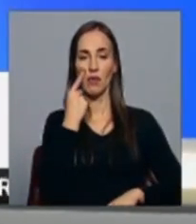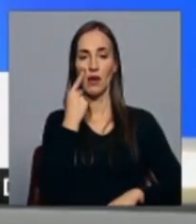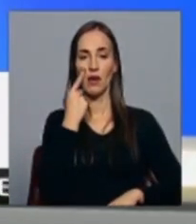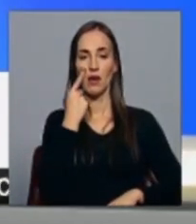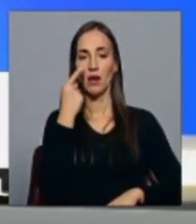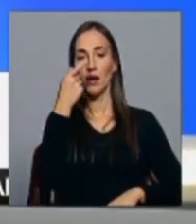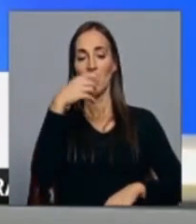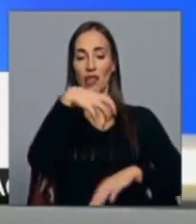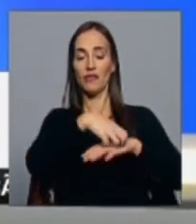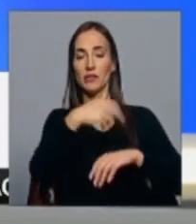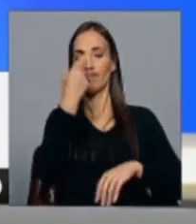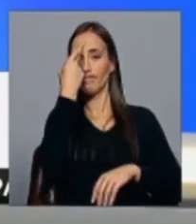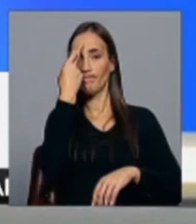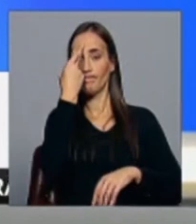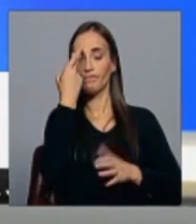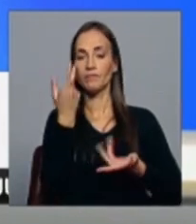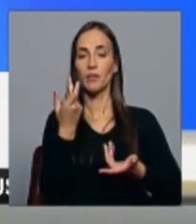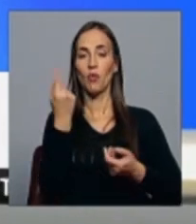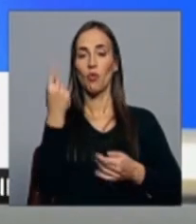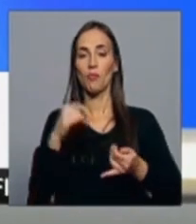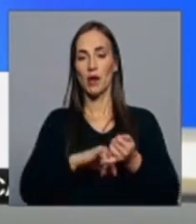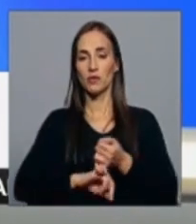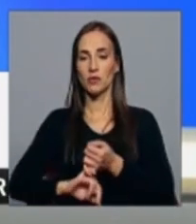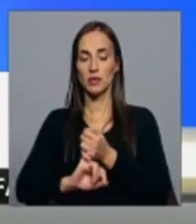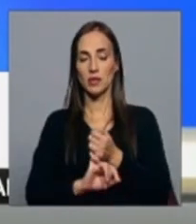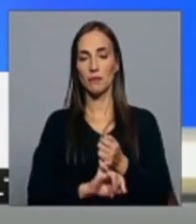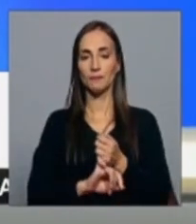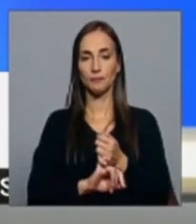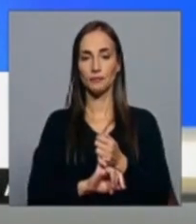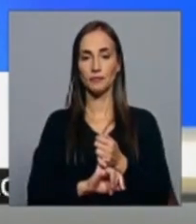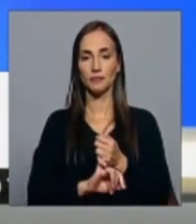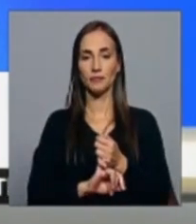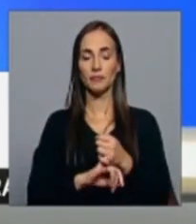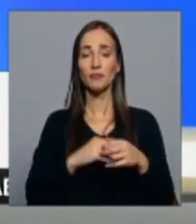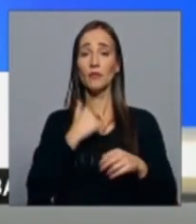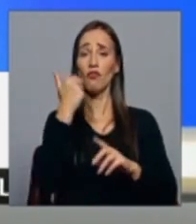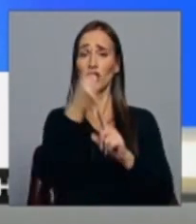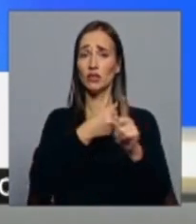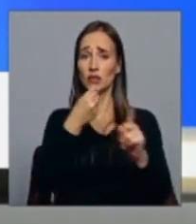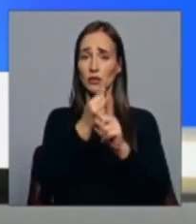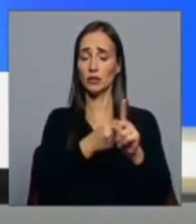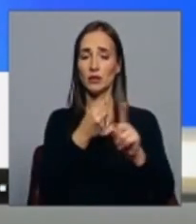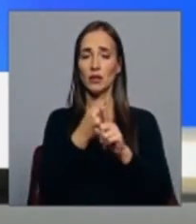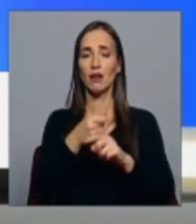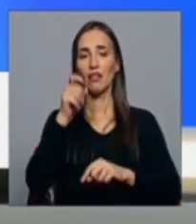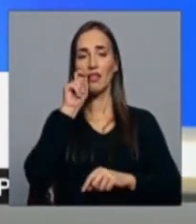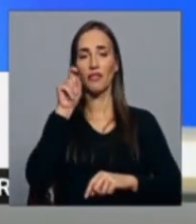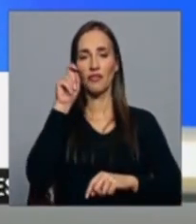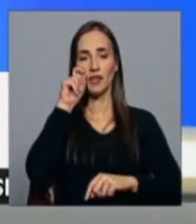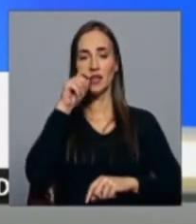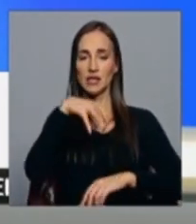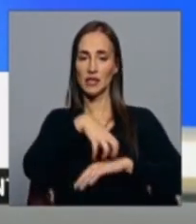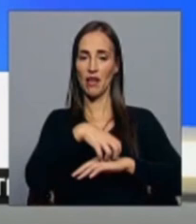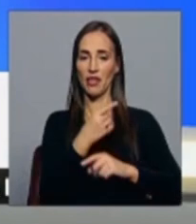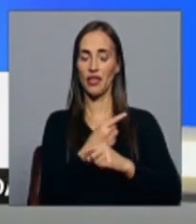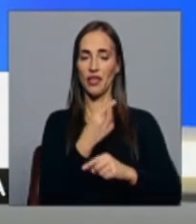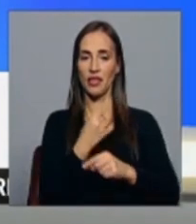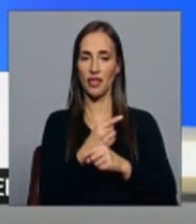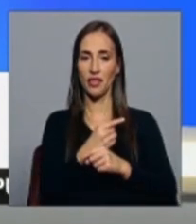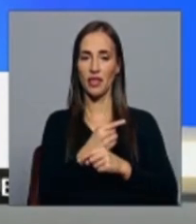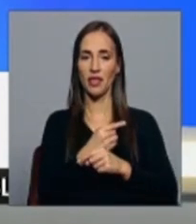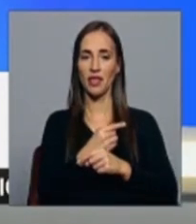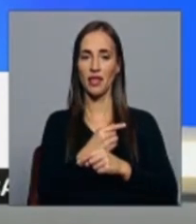a memória do edifício eu vi uma associação que foi uma das vozes mais ativas na defesa deste Edifício da